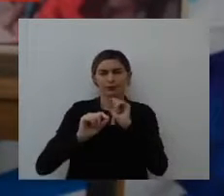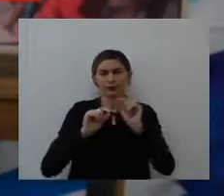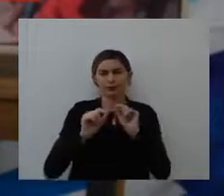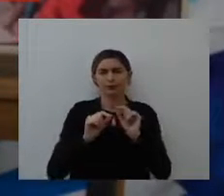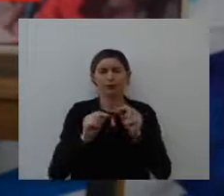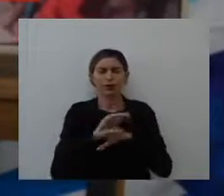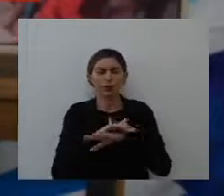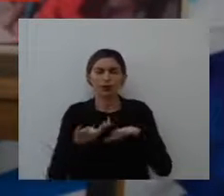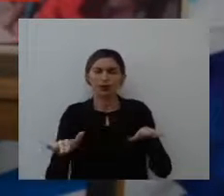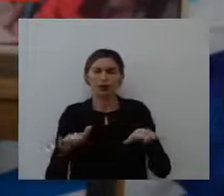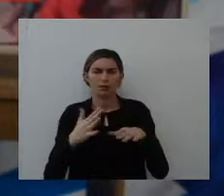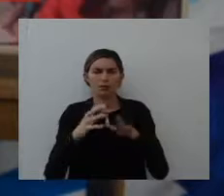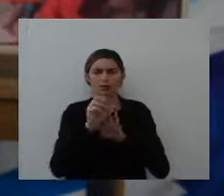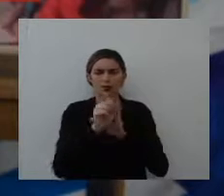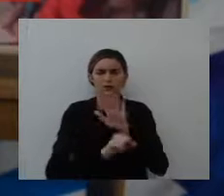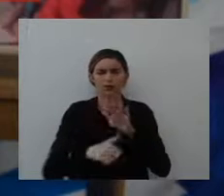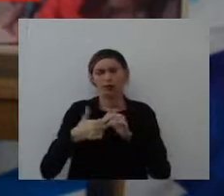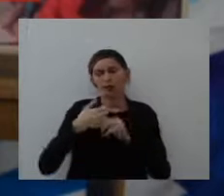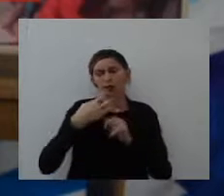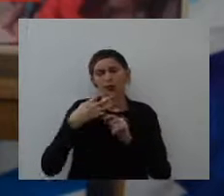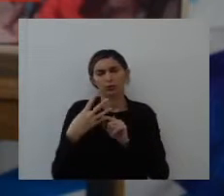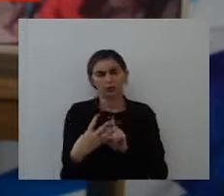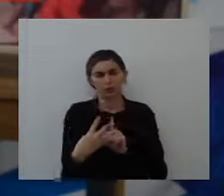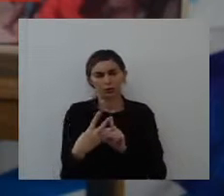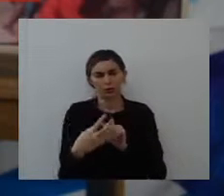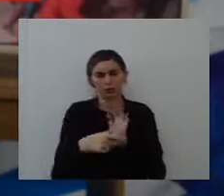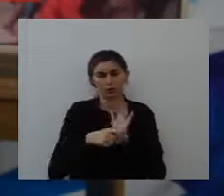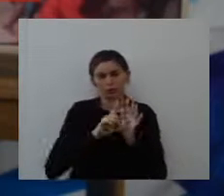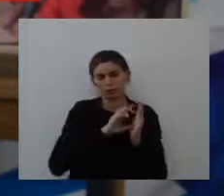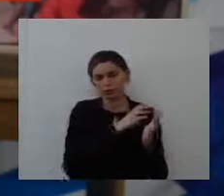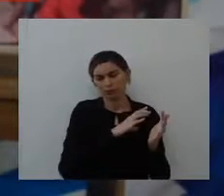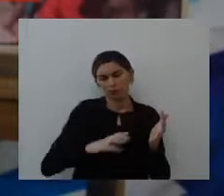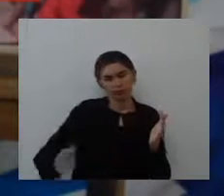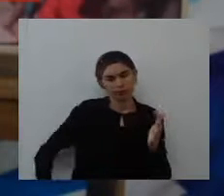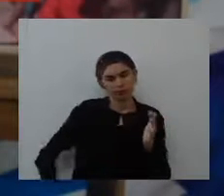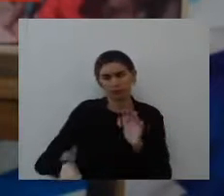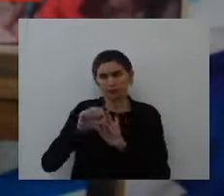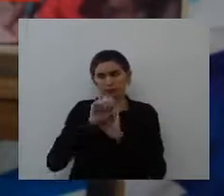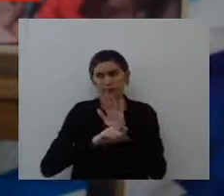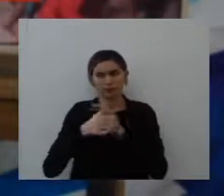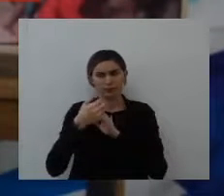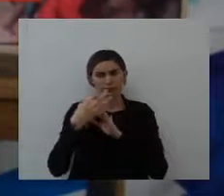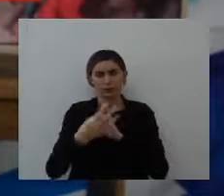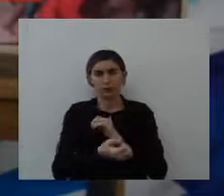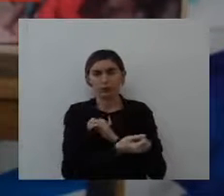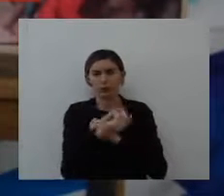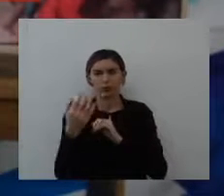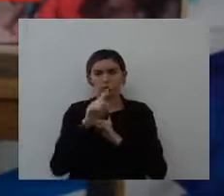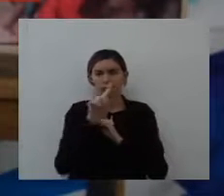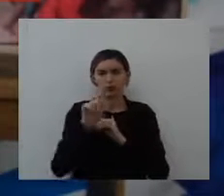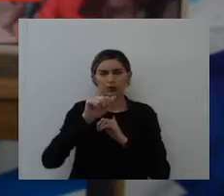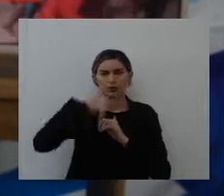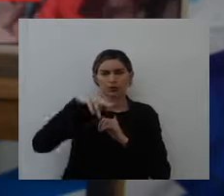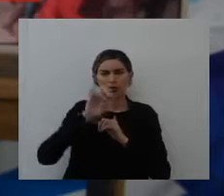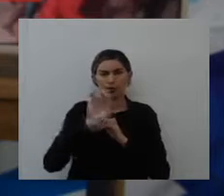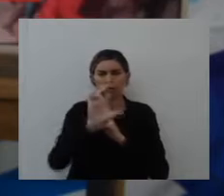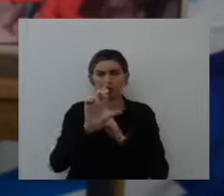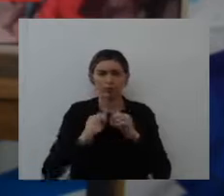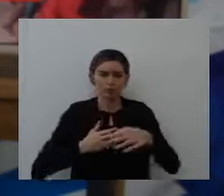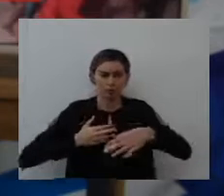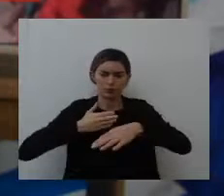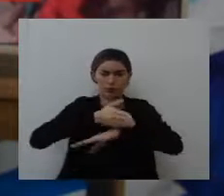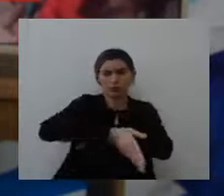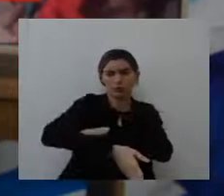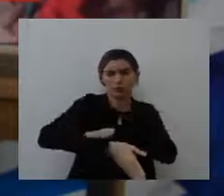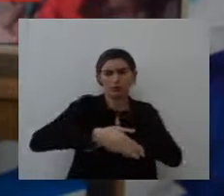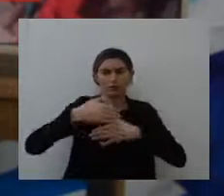vai acabar por volta do século XIV a.C., tá certo? Quando os aqueus invadem